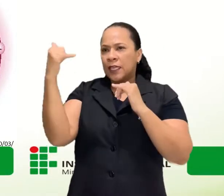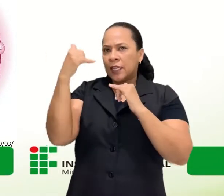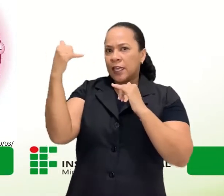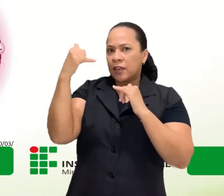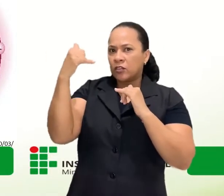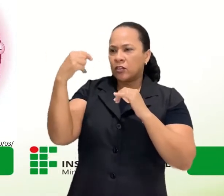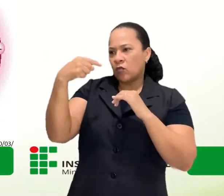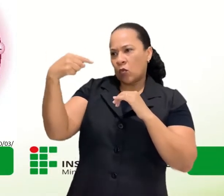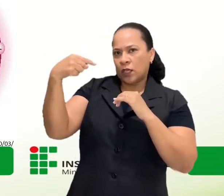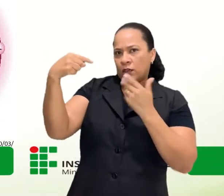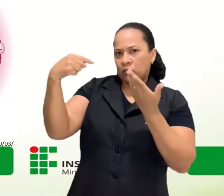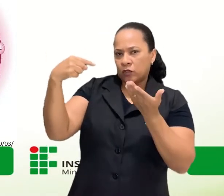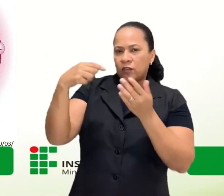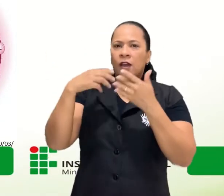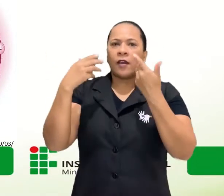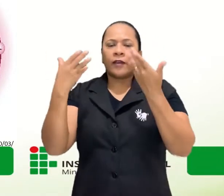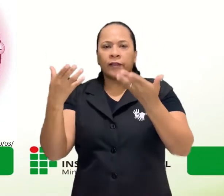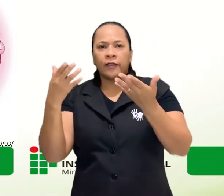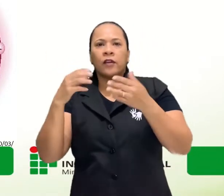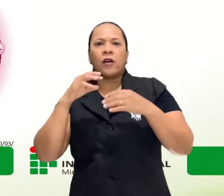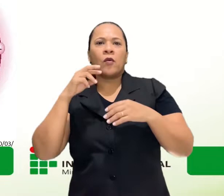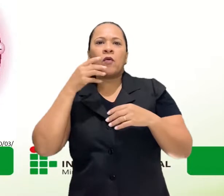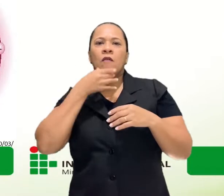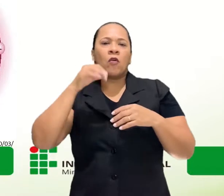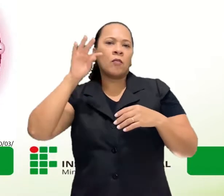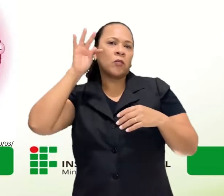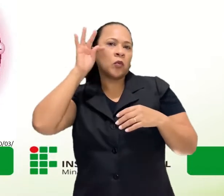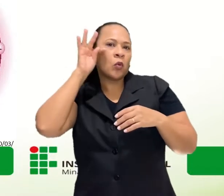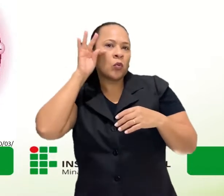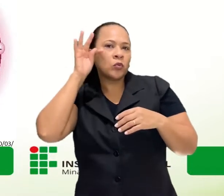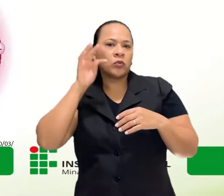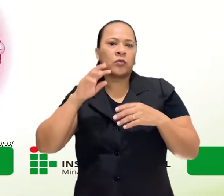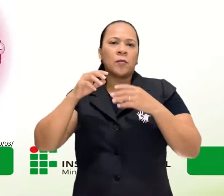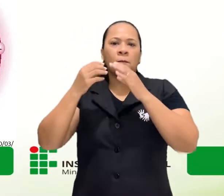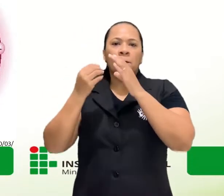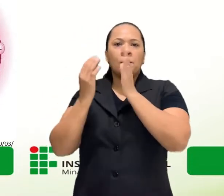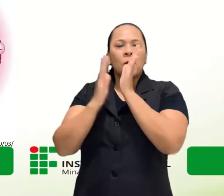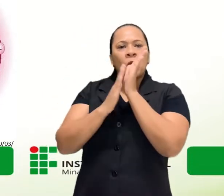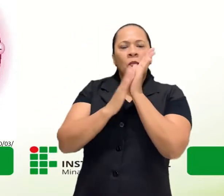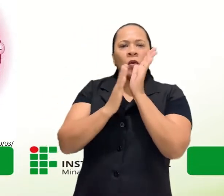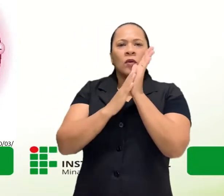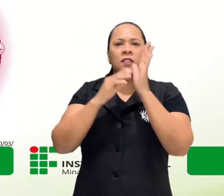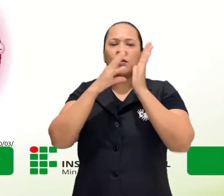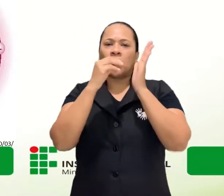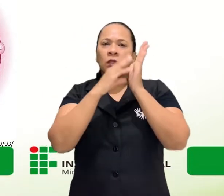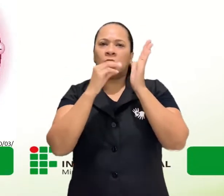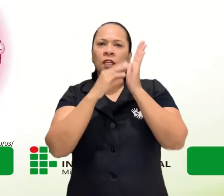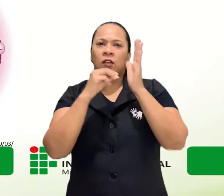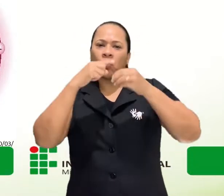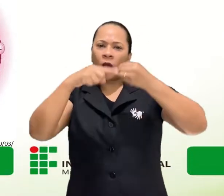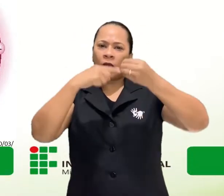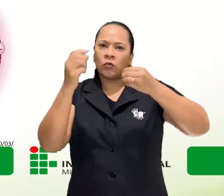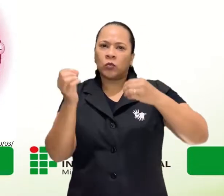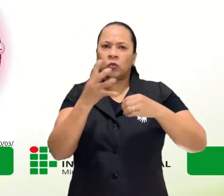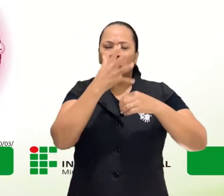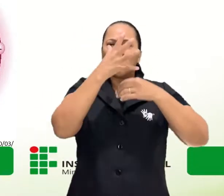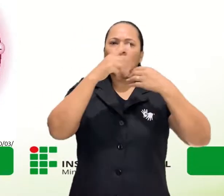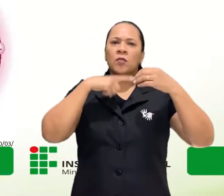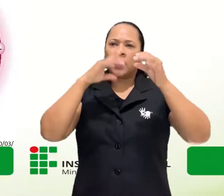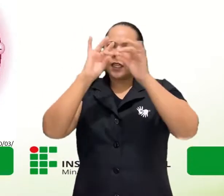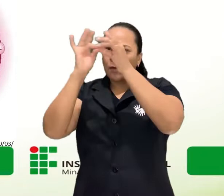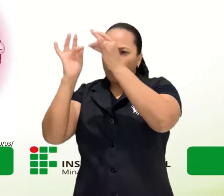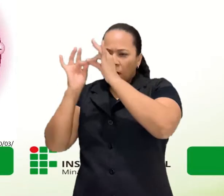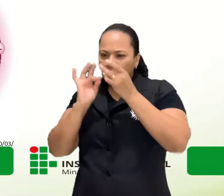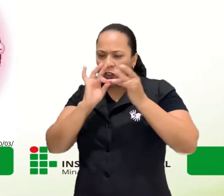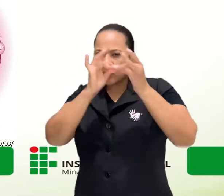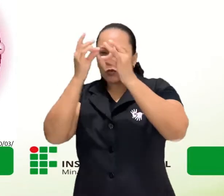o Thomson propôs um novo modelo atômico. Então, o cientista propôs que a matéria era constituída de partículas